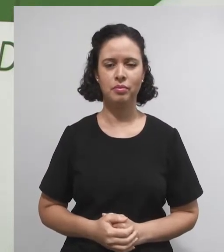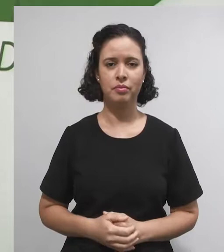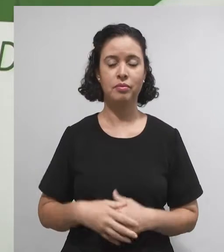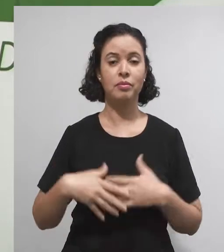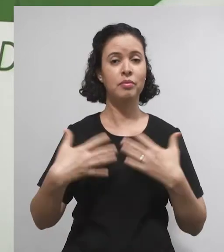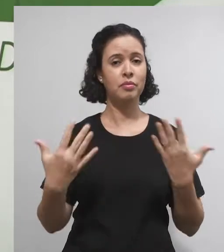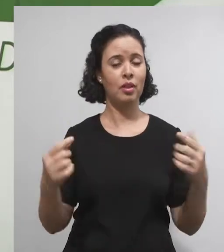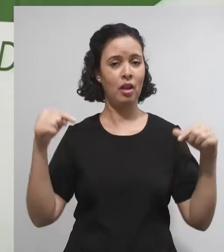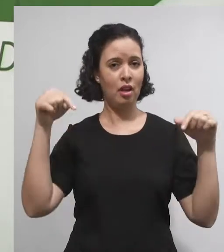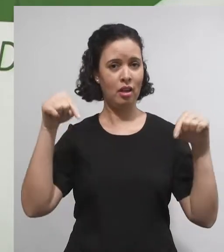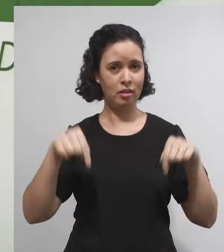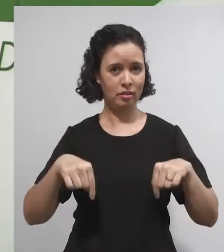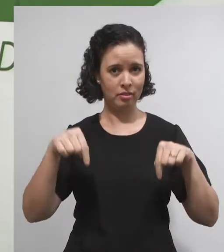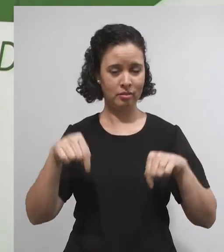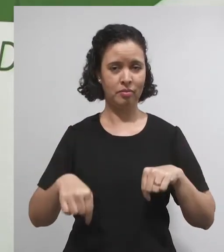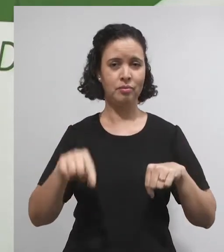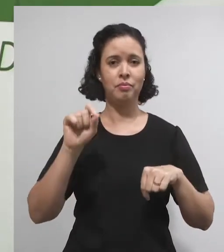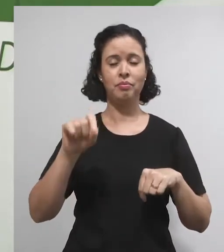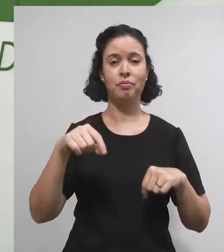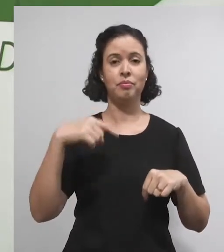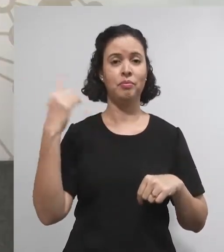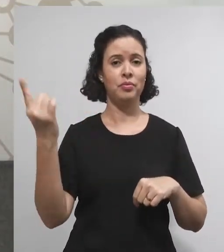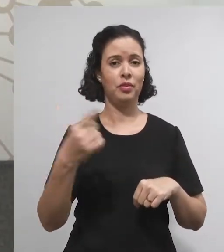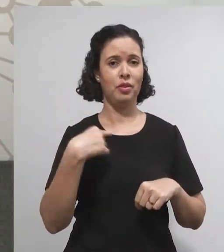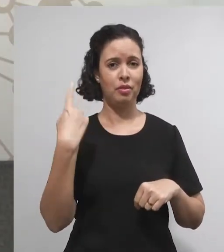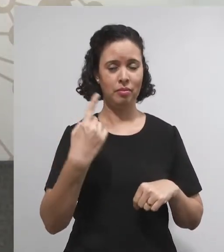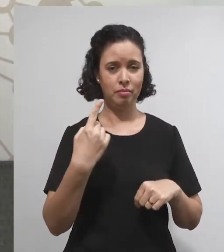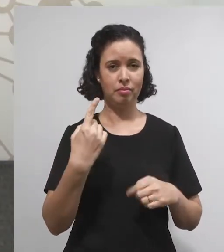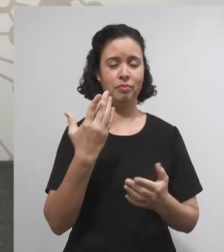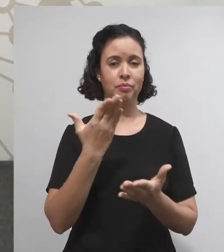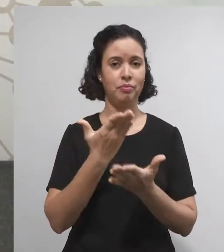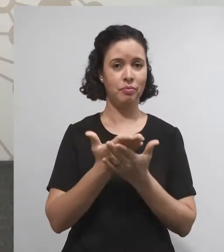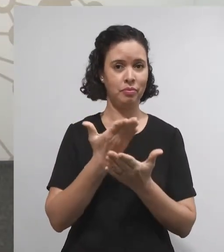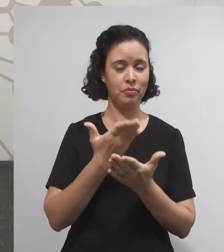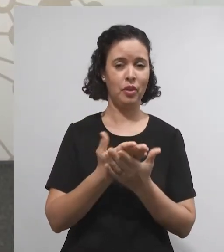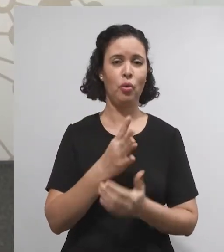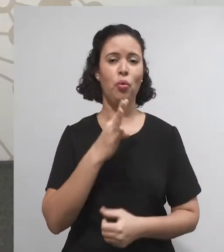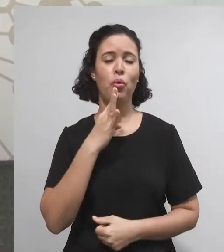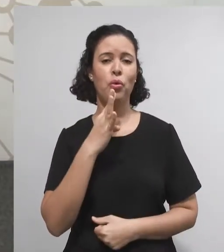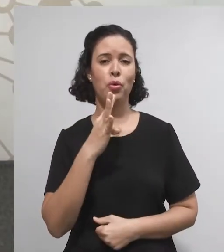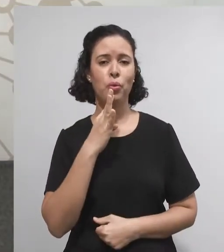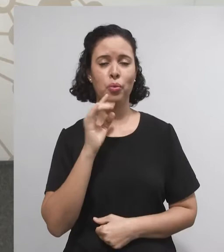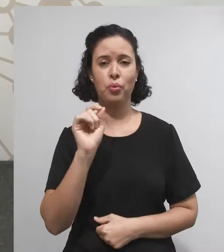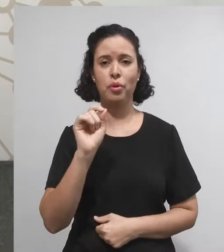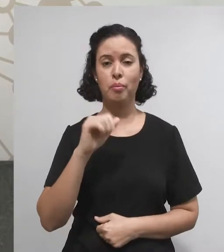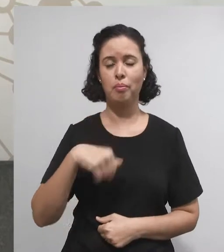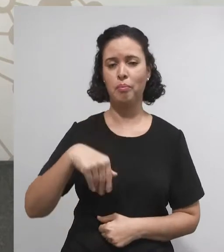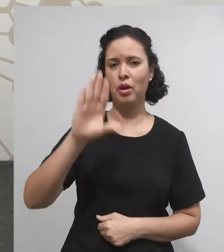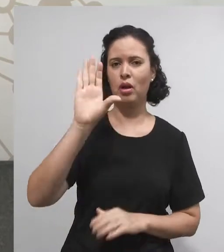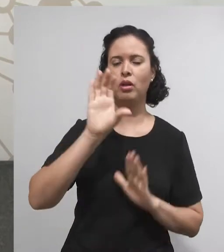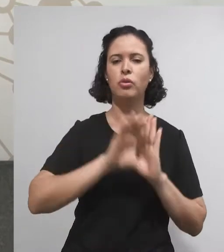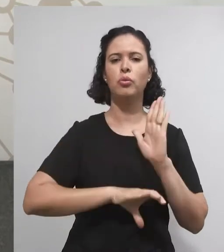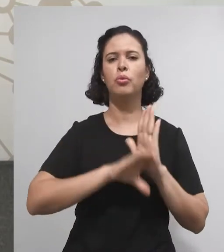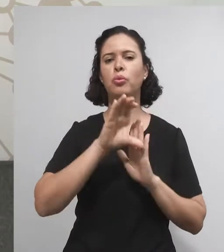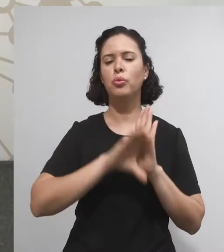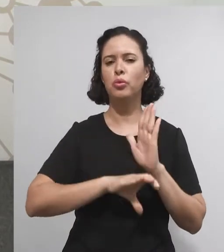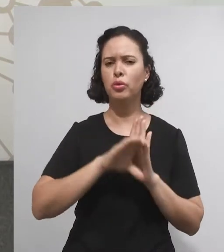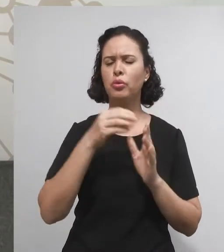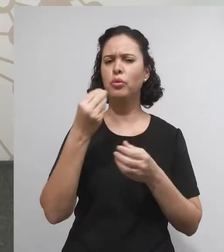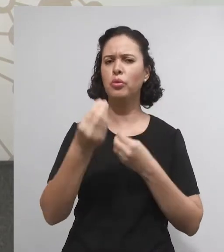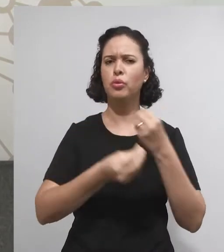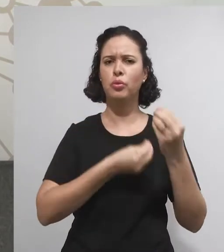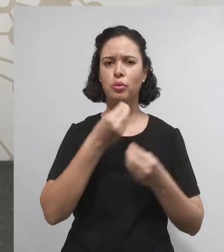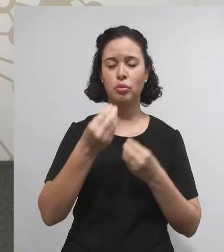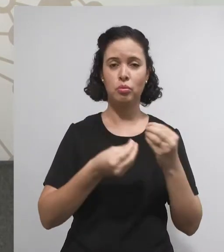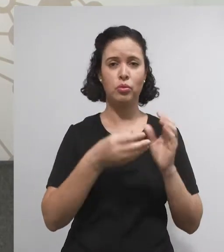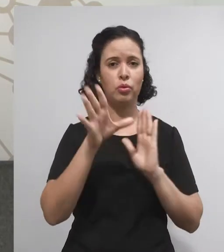Bom, nesse episódio nós vamos conhecer um pouco mais a respeito do currículo e